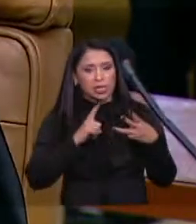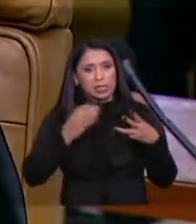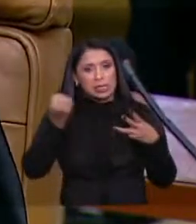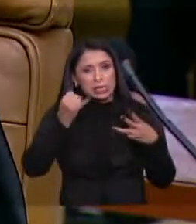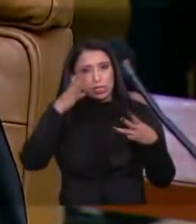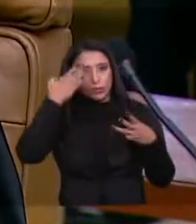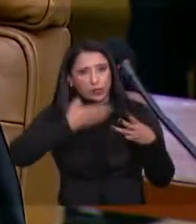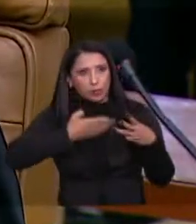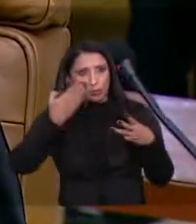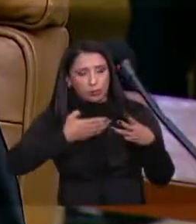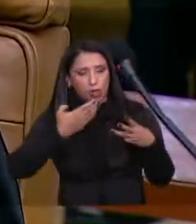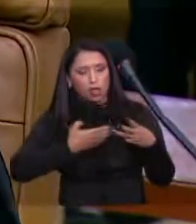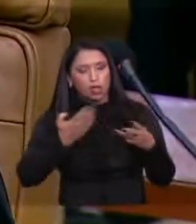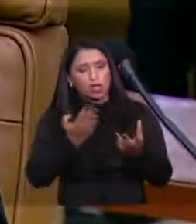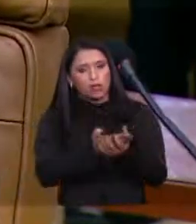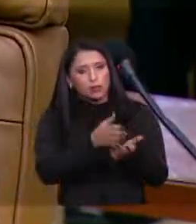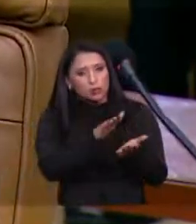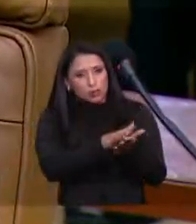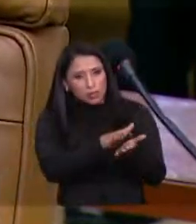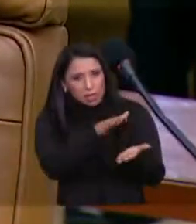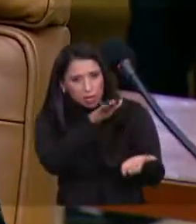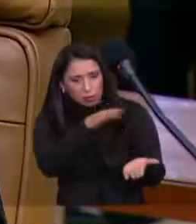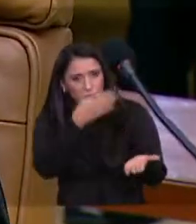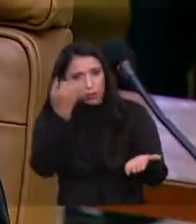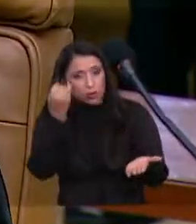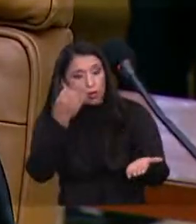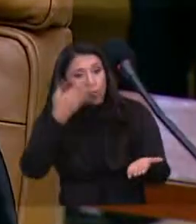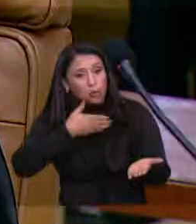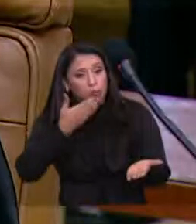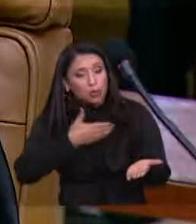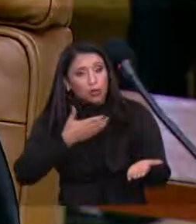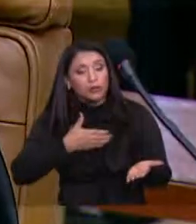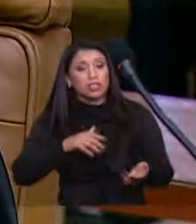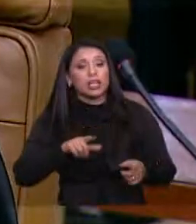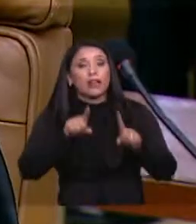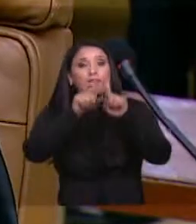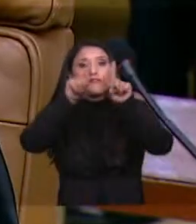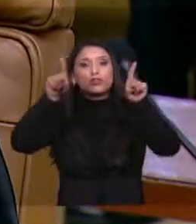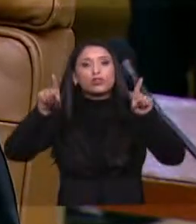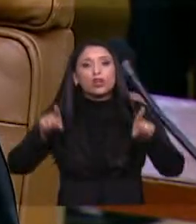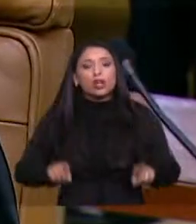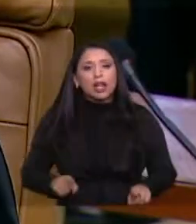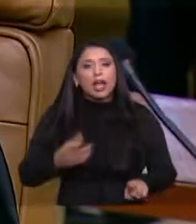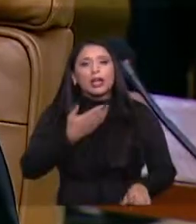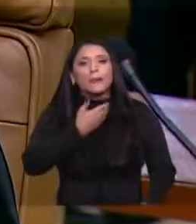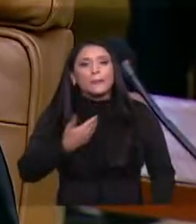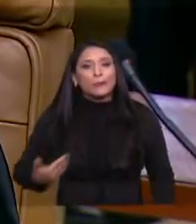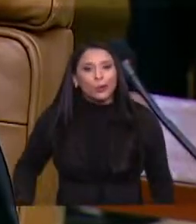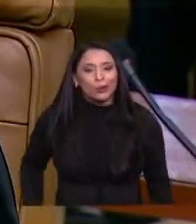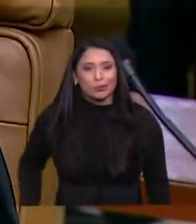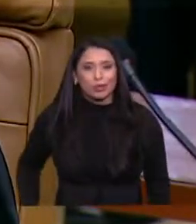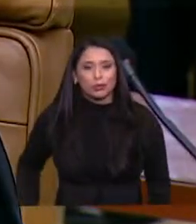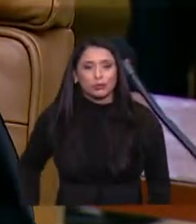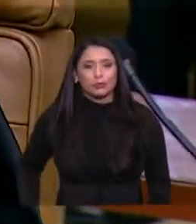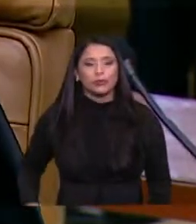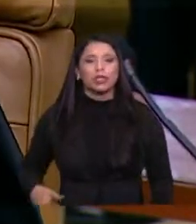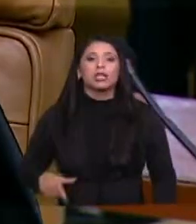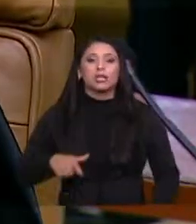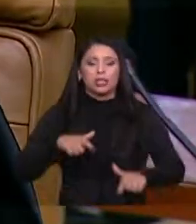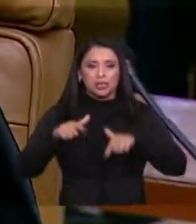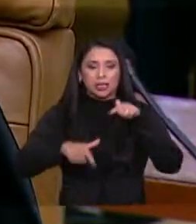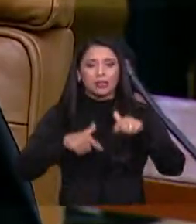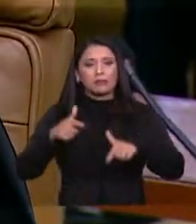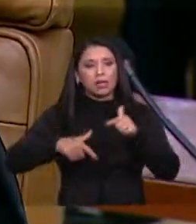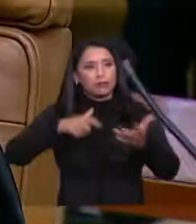comprovação nos autos da utilização de sua condição de funcionário público para a prática de atos de